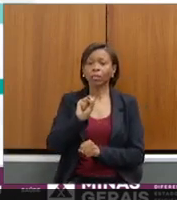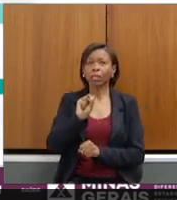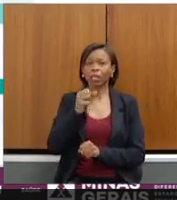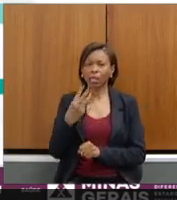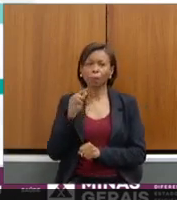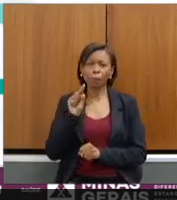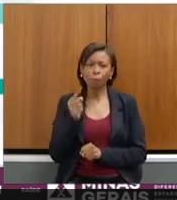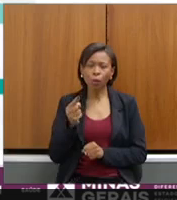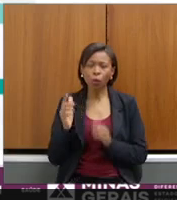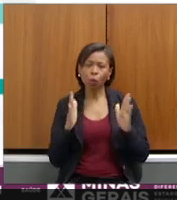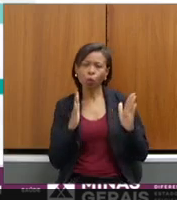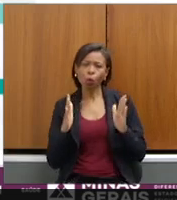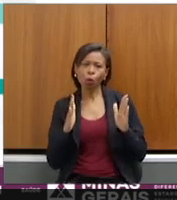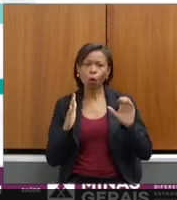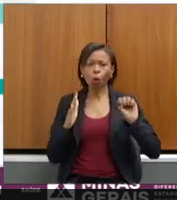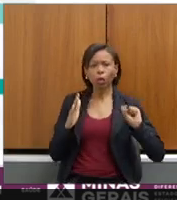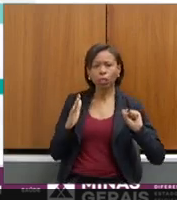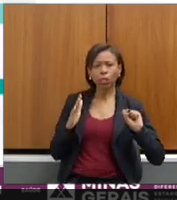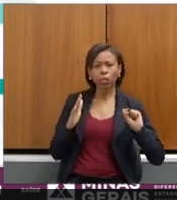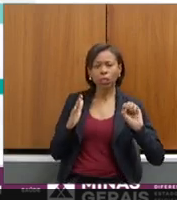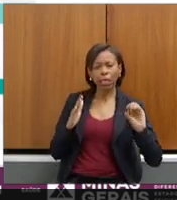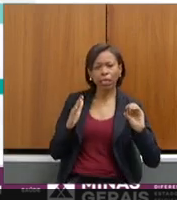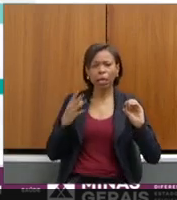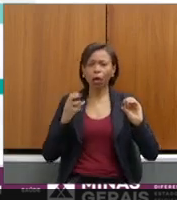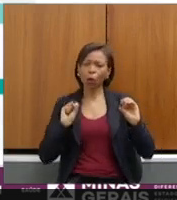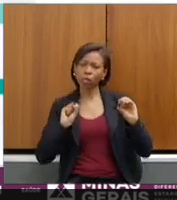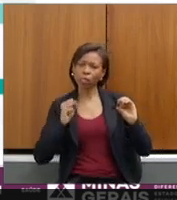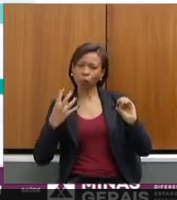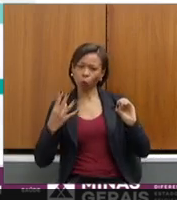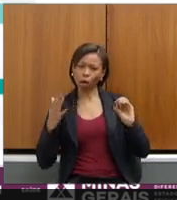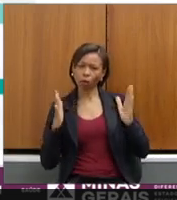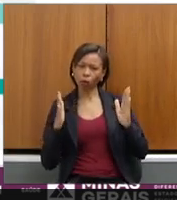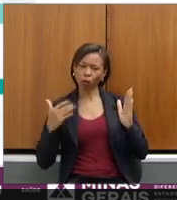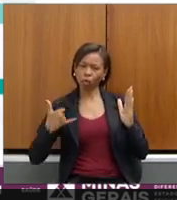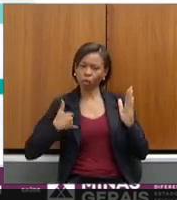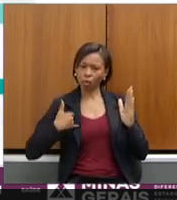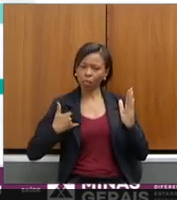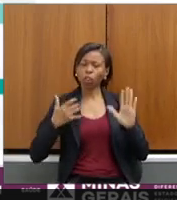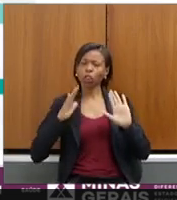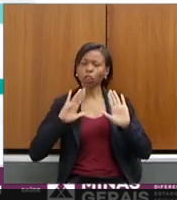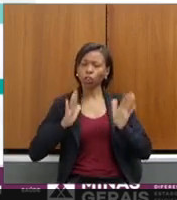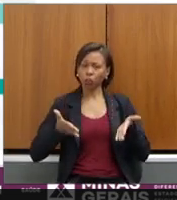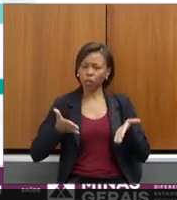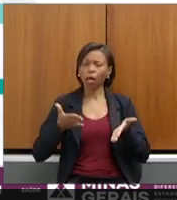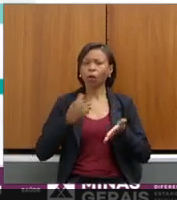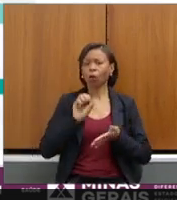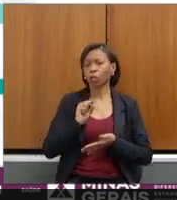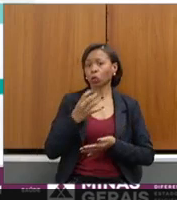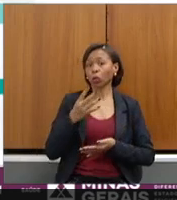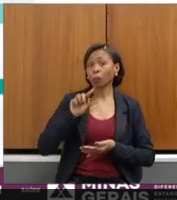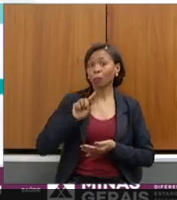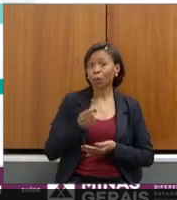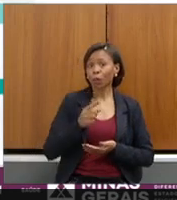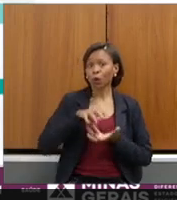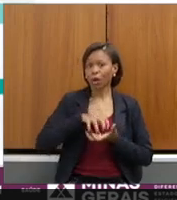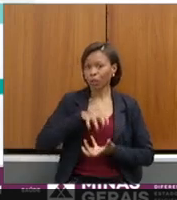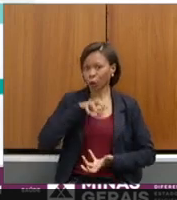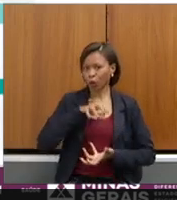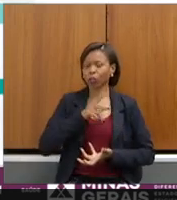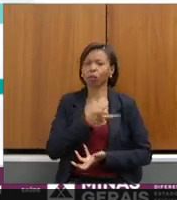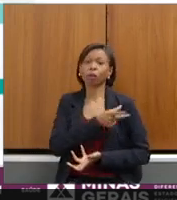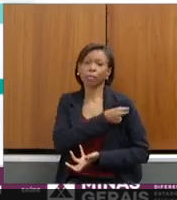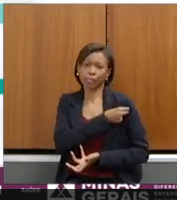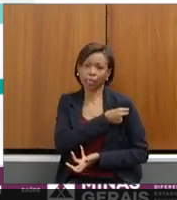80 A 84 nós temos 84 mil idosos por serem vacinados que corresponde a